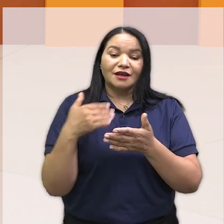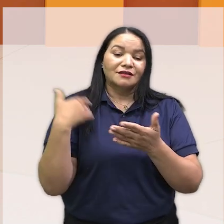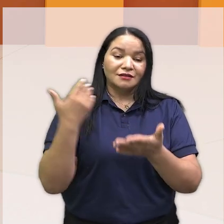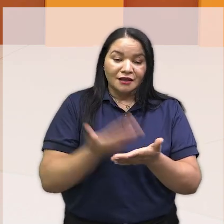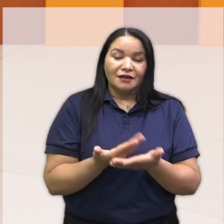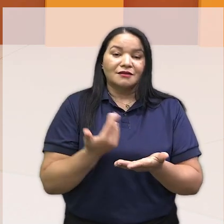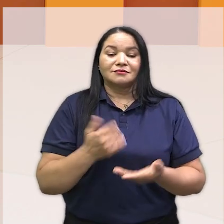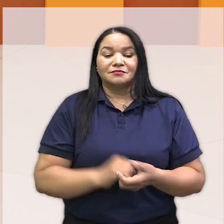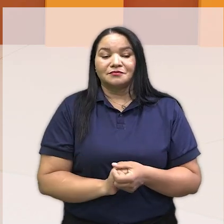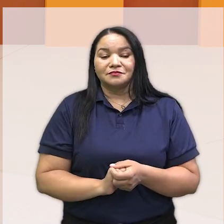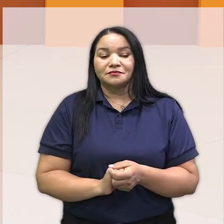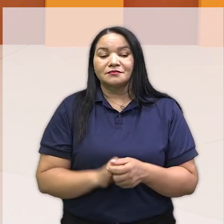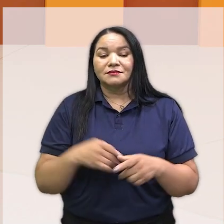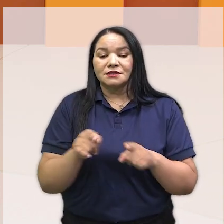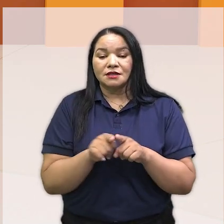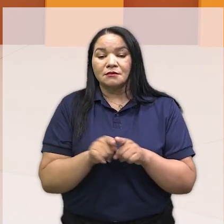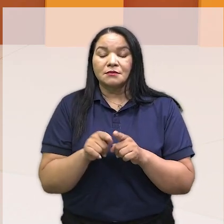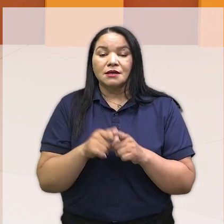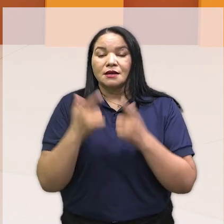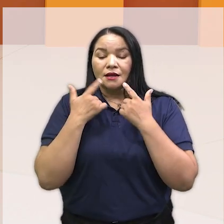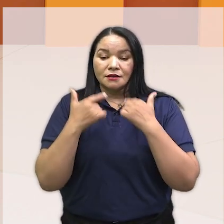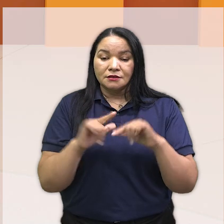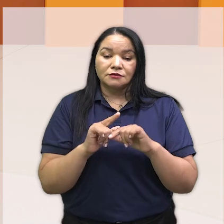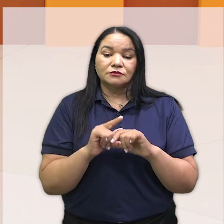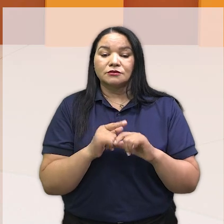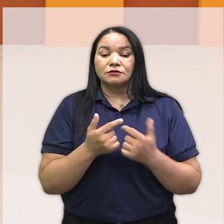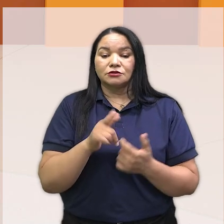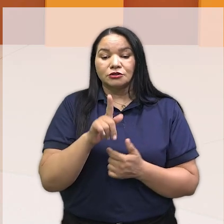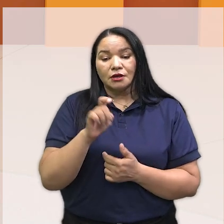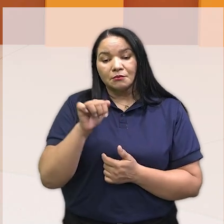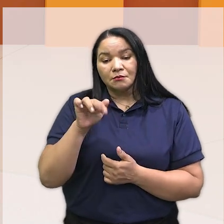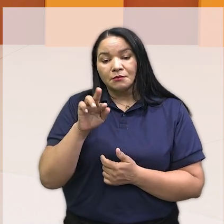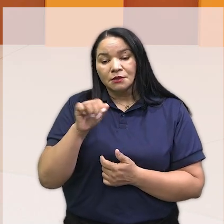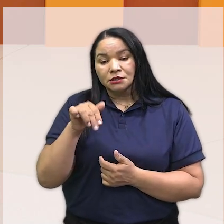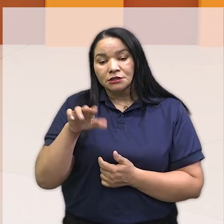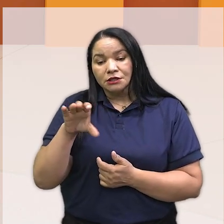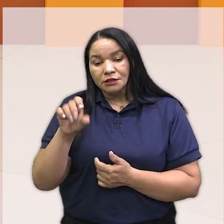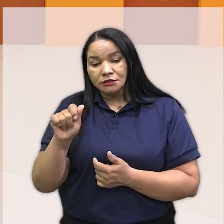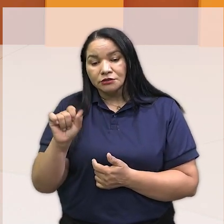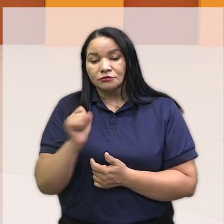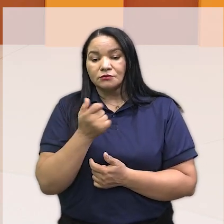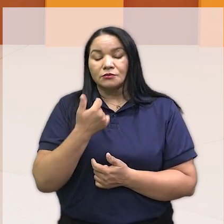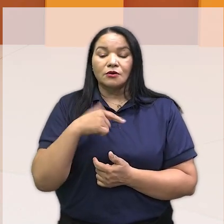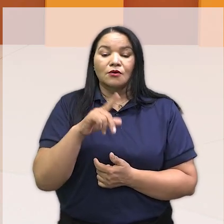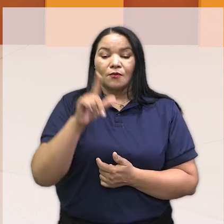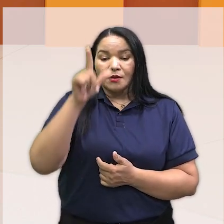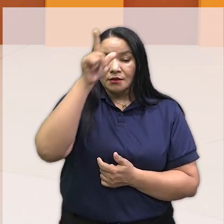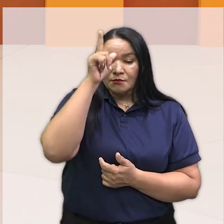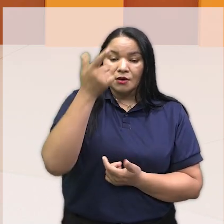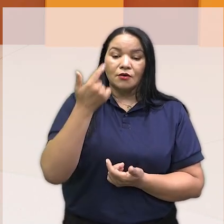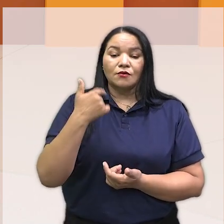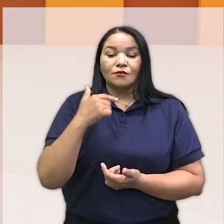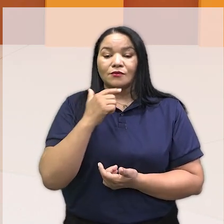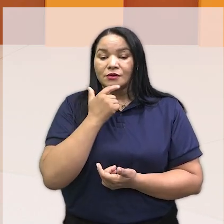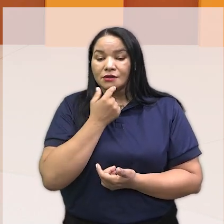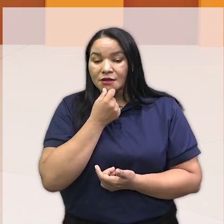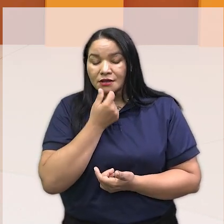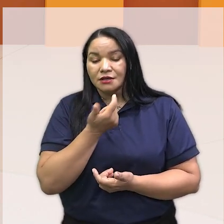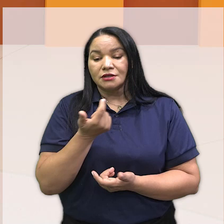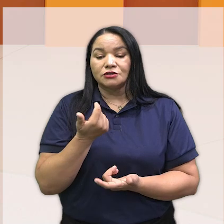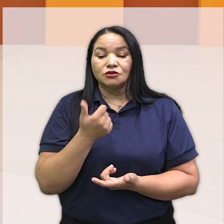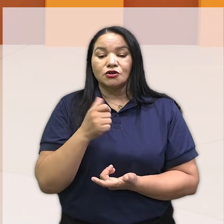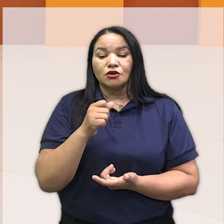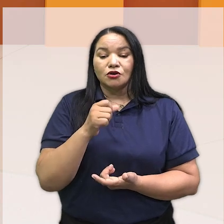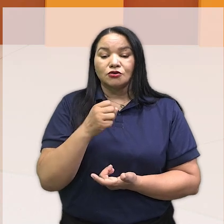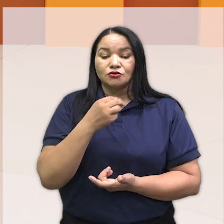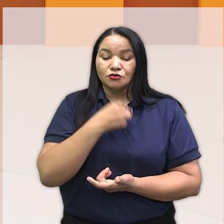atuais, tá? As línguas germânicas, gente, elas vão incluir o alemão, o inglês, o sueco e também o neerlandês, que